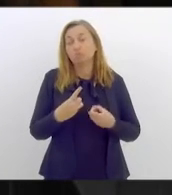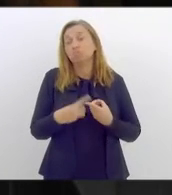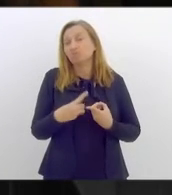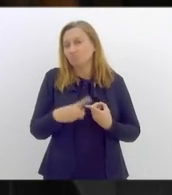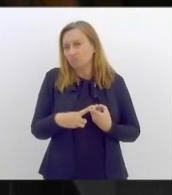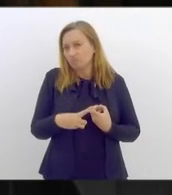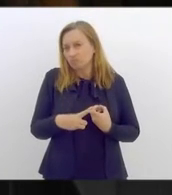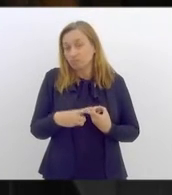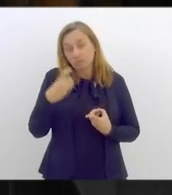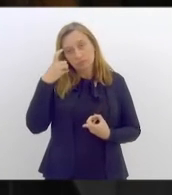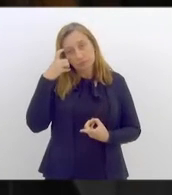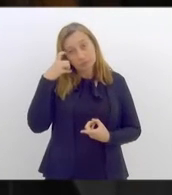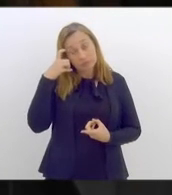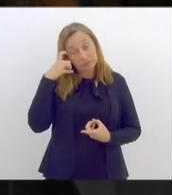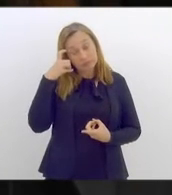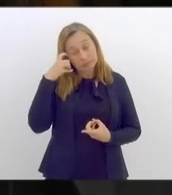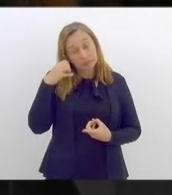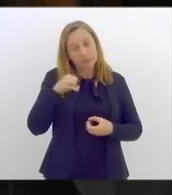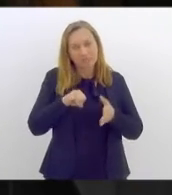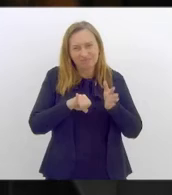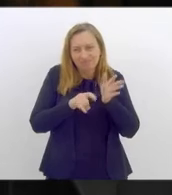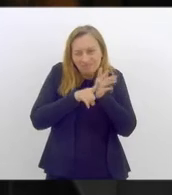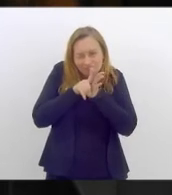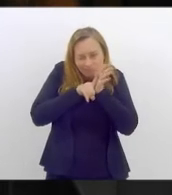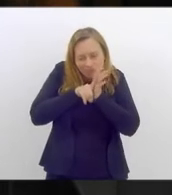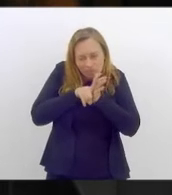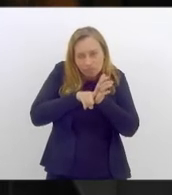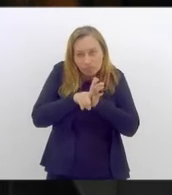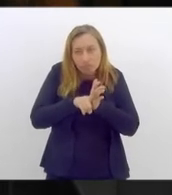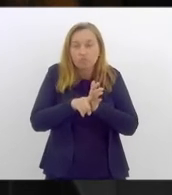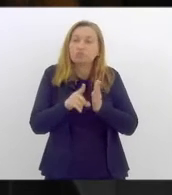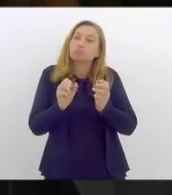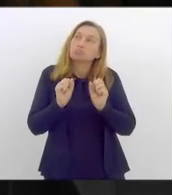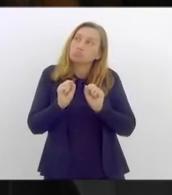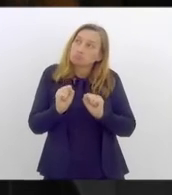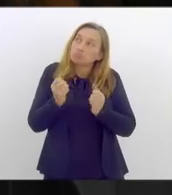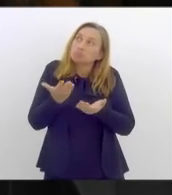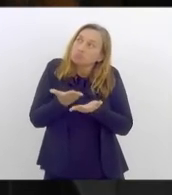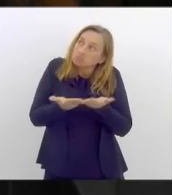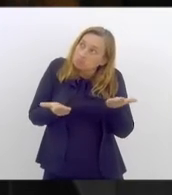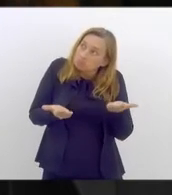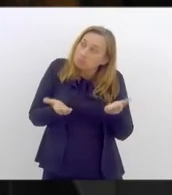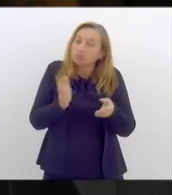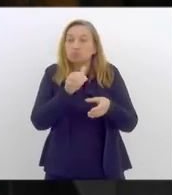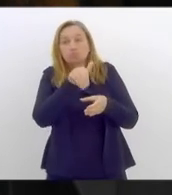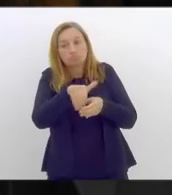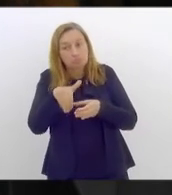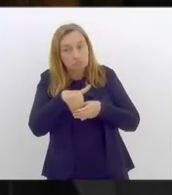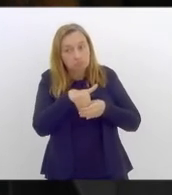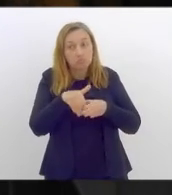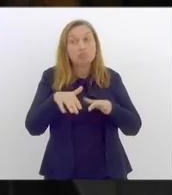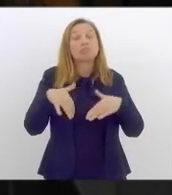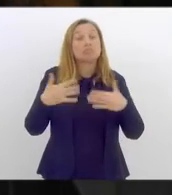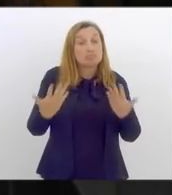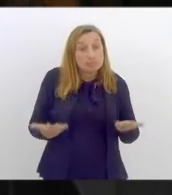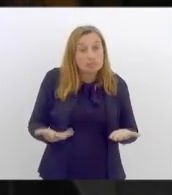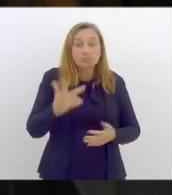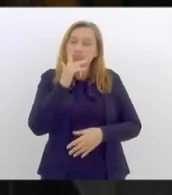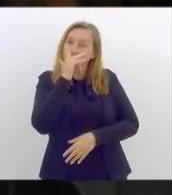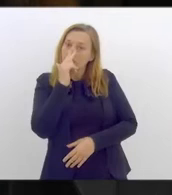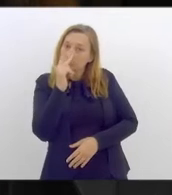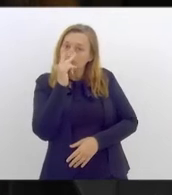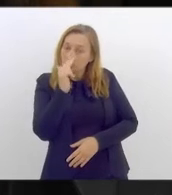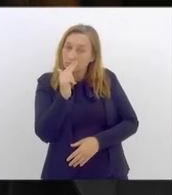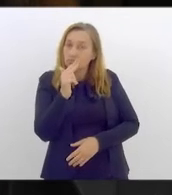se fizer uma análise crítica pode se perder votos então parece que o